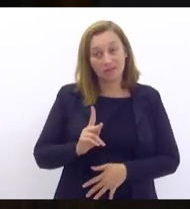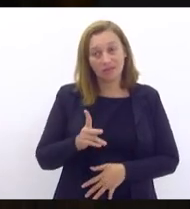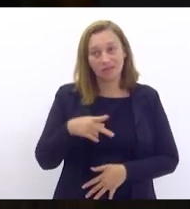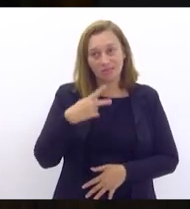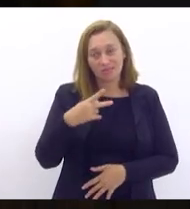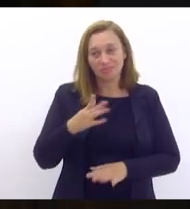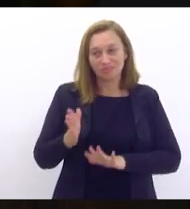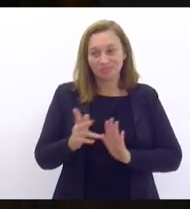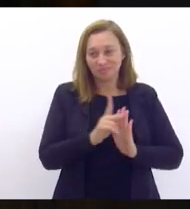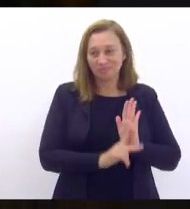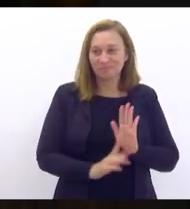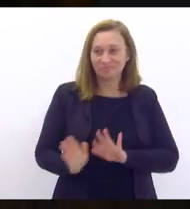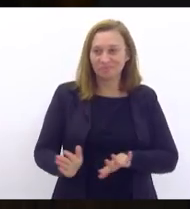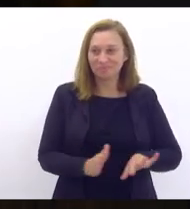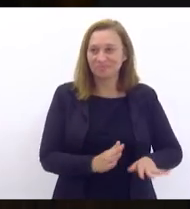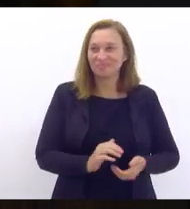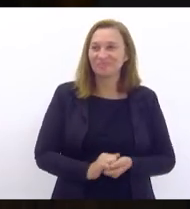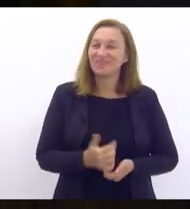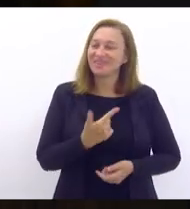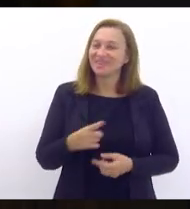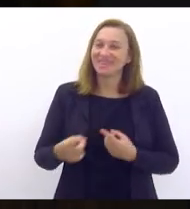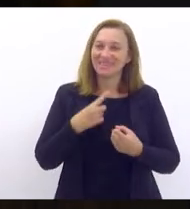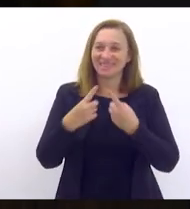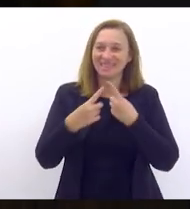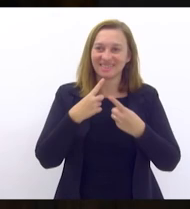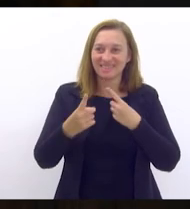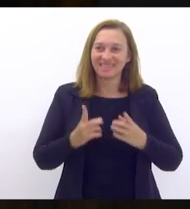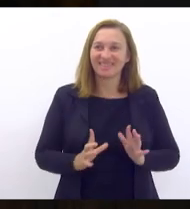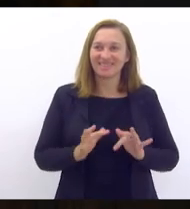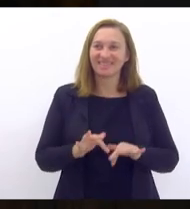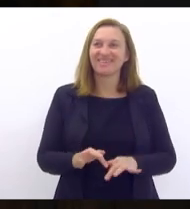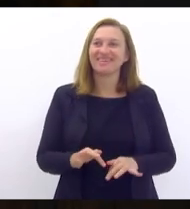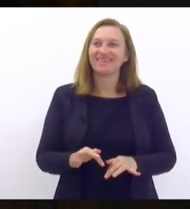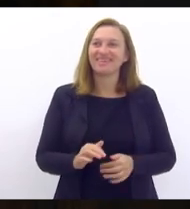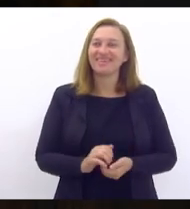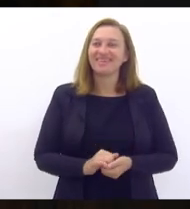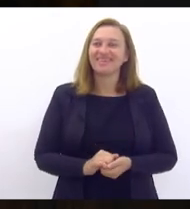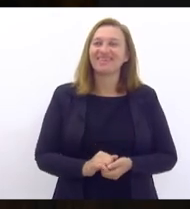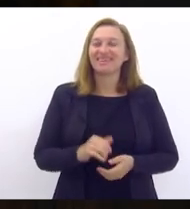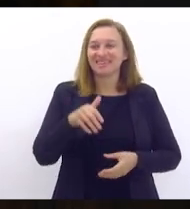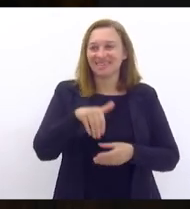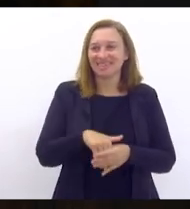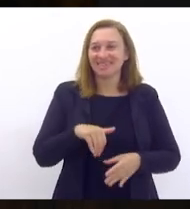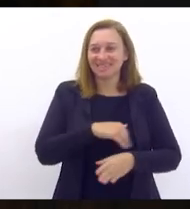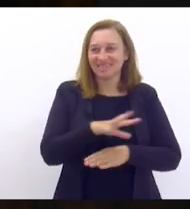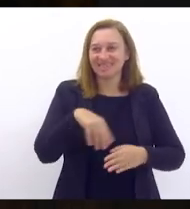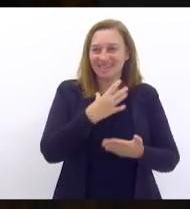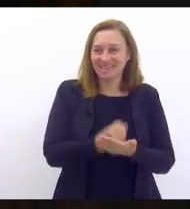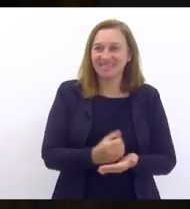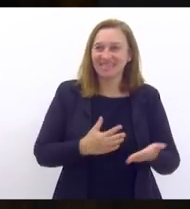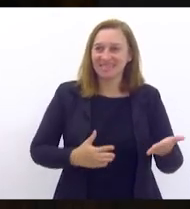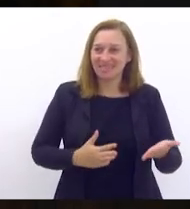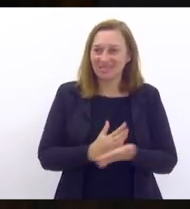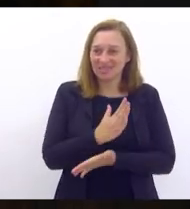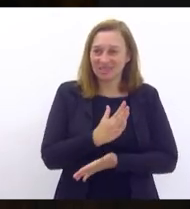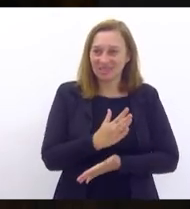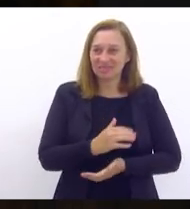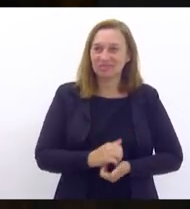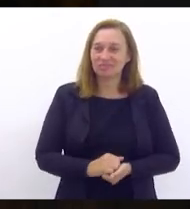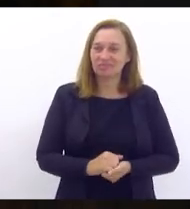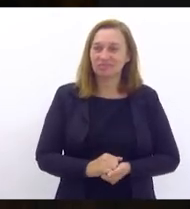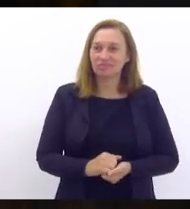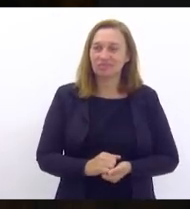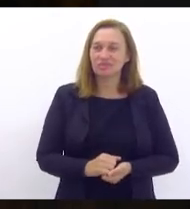projeto. Termina. Não havendo o que quer discutir, encerrada a discussão. Em votação, senhores que aprovam, mandando como estão, aprovado.